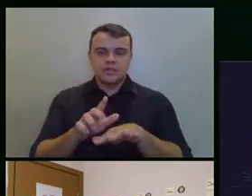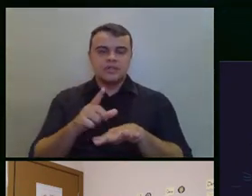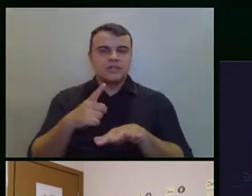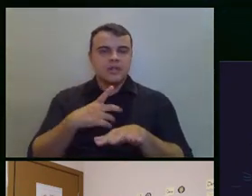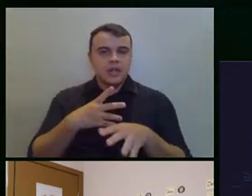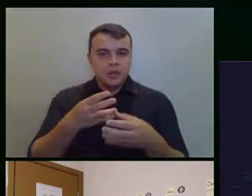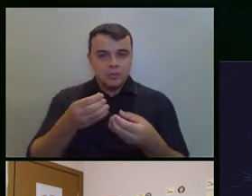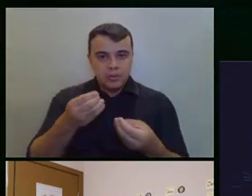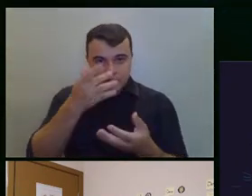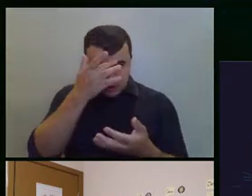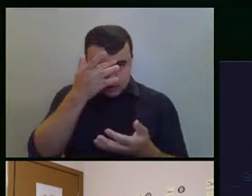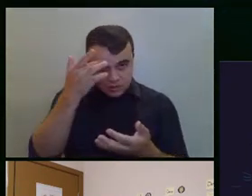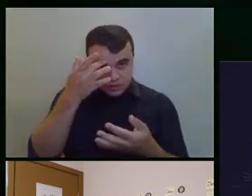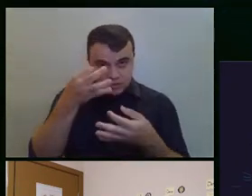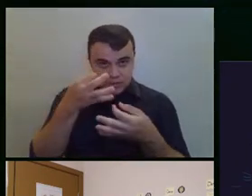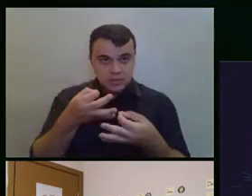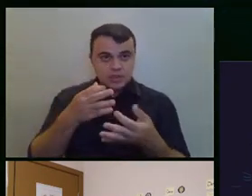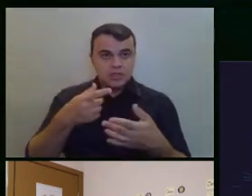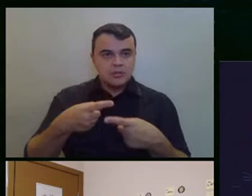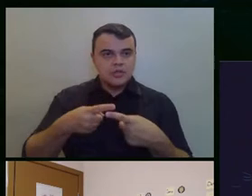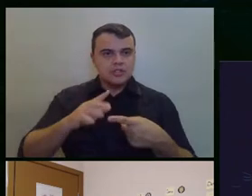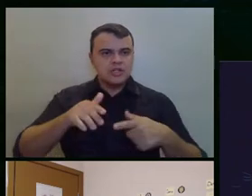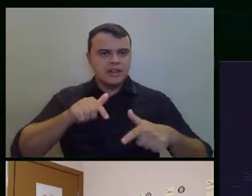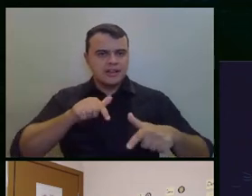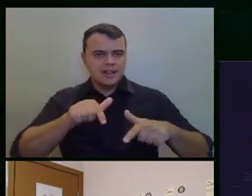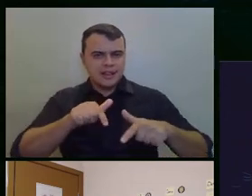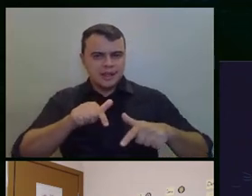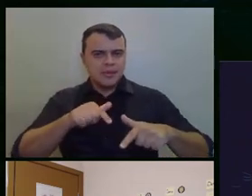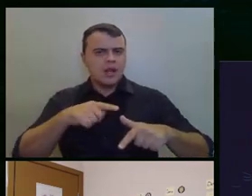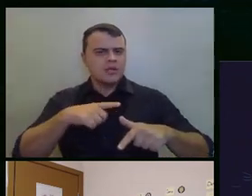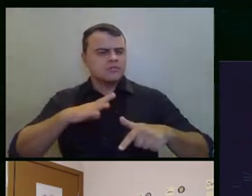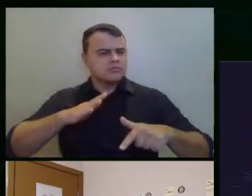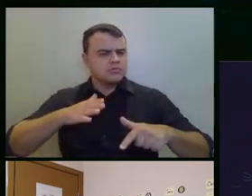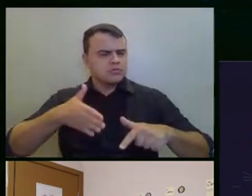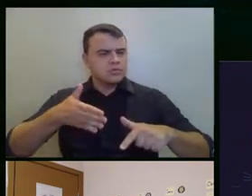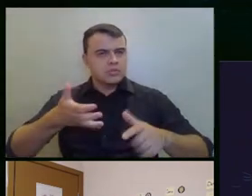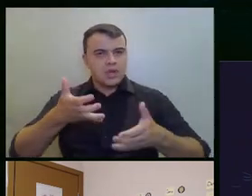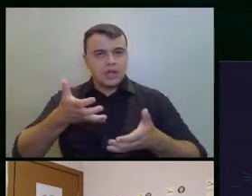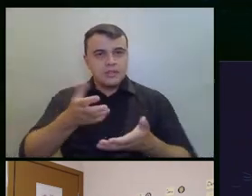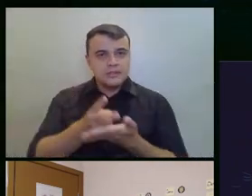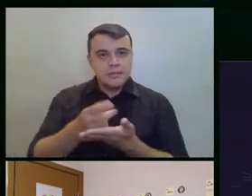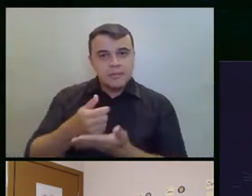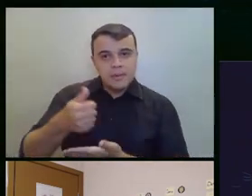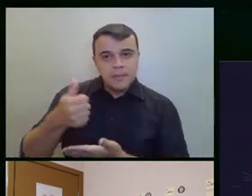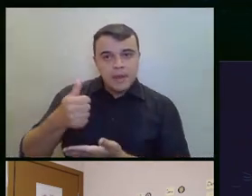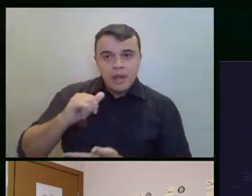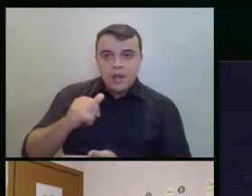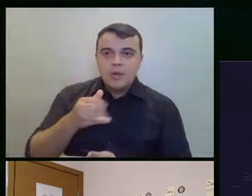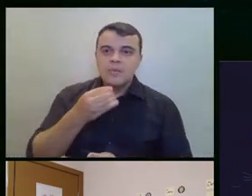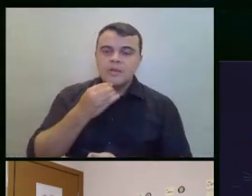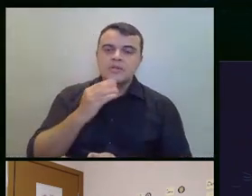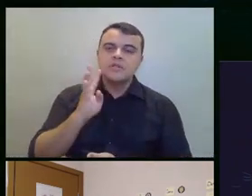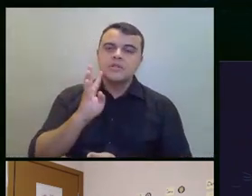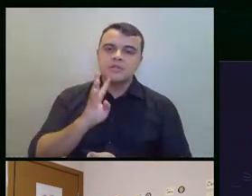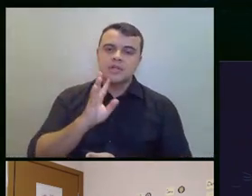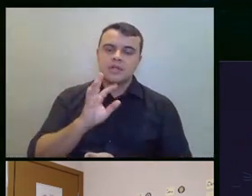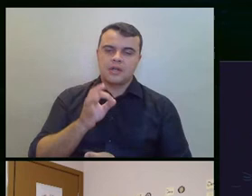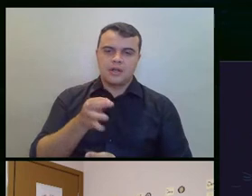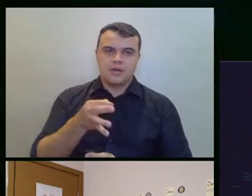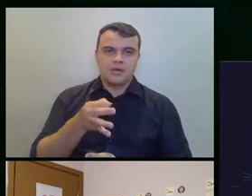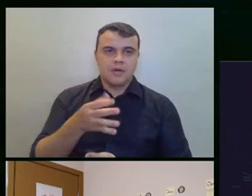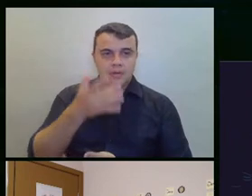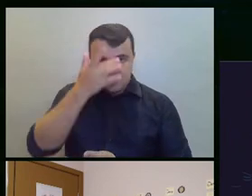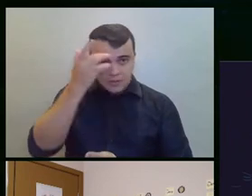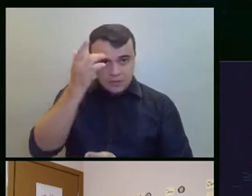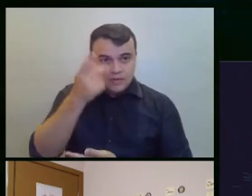bastante gente é que já trabalha bastante gente também que que tá buscando uma primeira oportunidade isso é bem legal né Tem